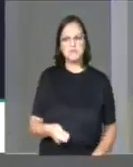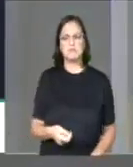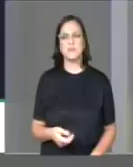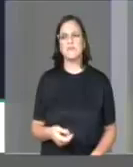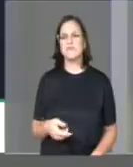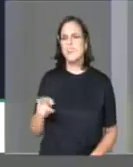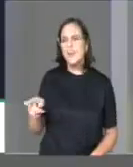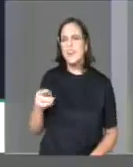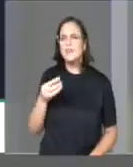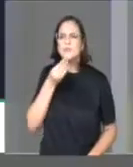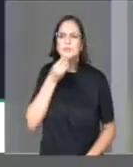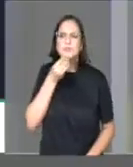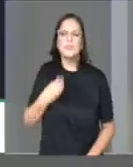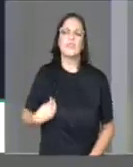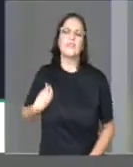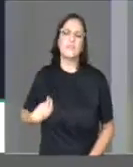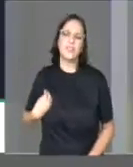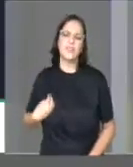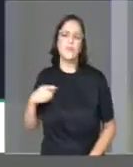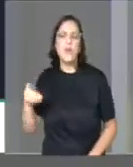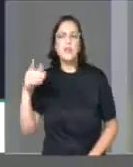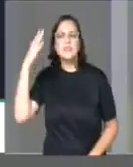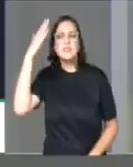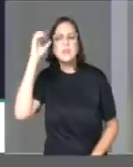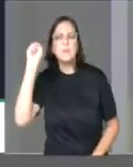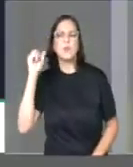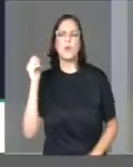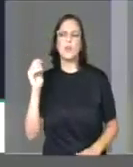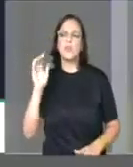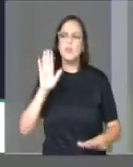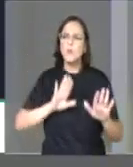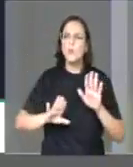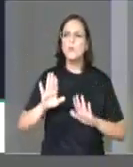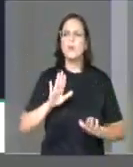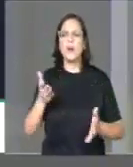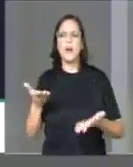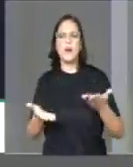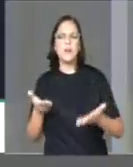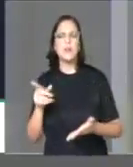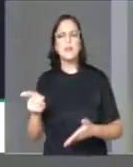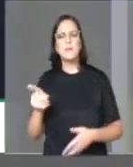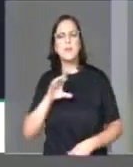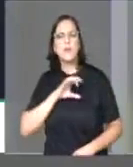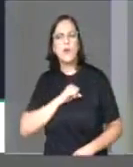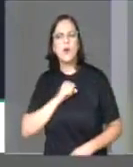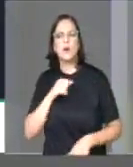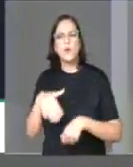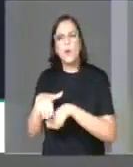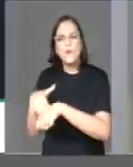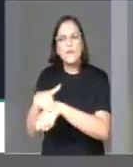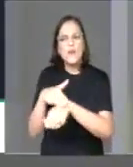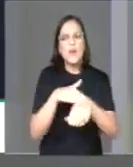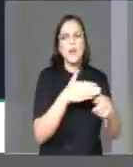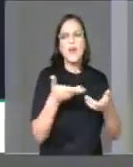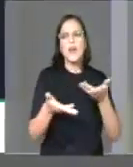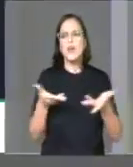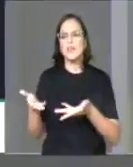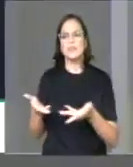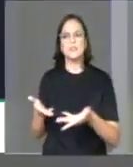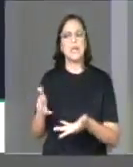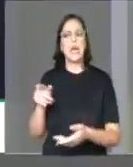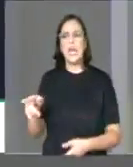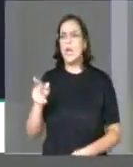moderação fazem muita falta. Conciliador que era, gostava do diálogo. Não fazia política